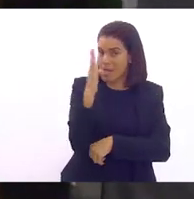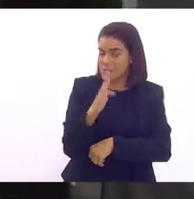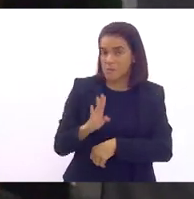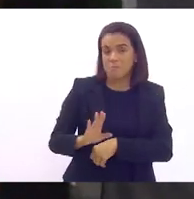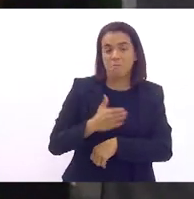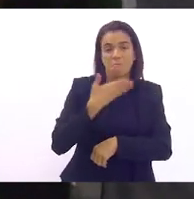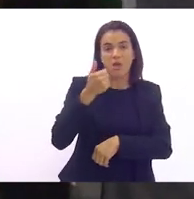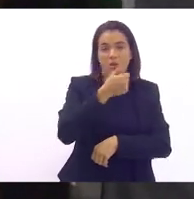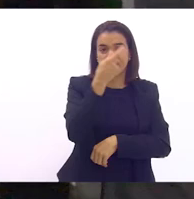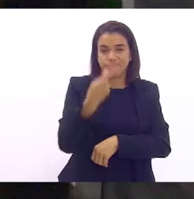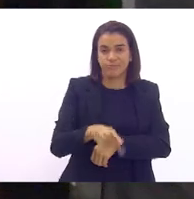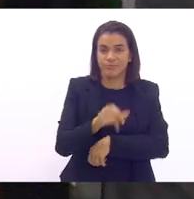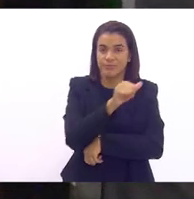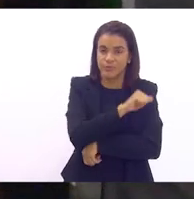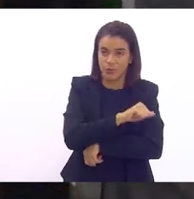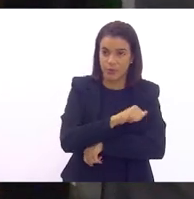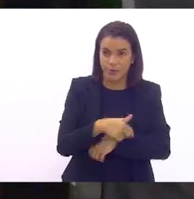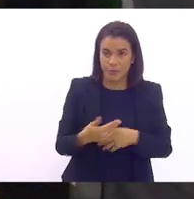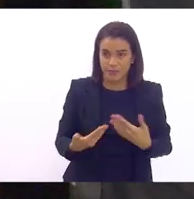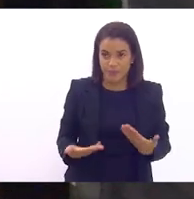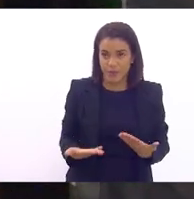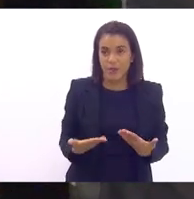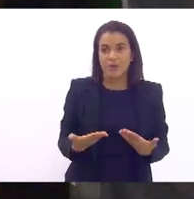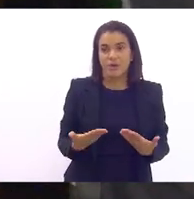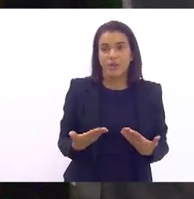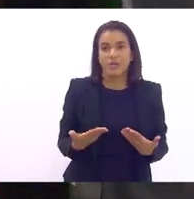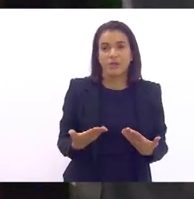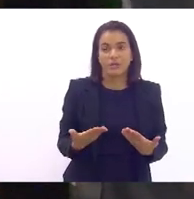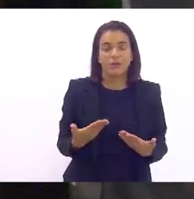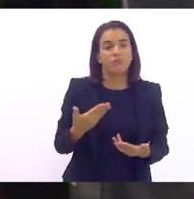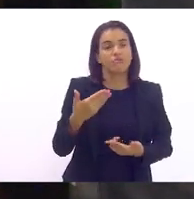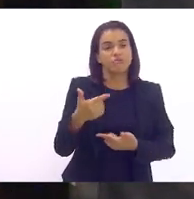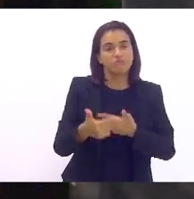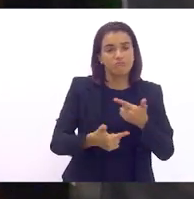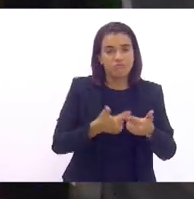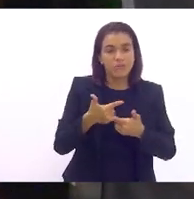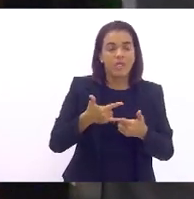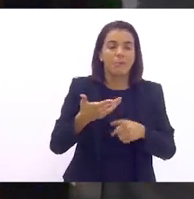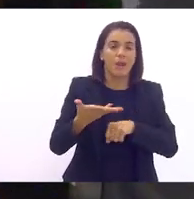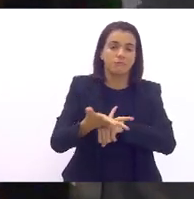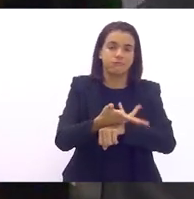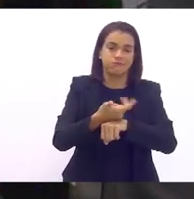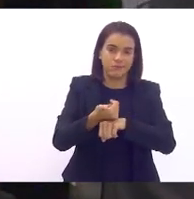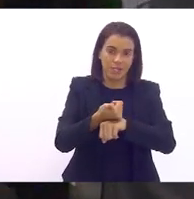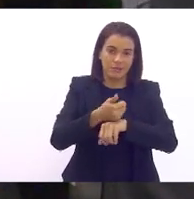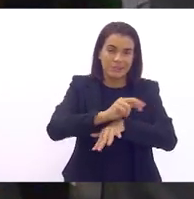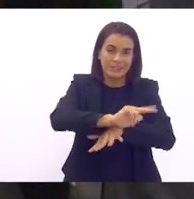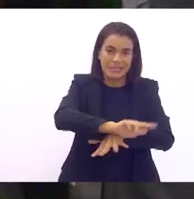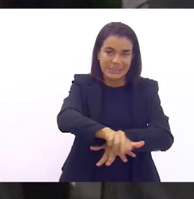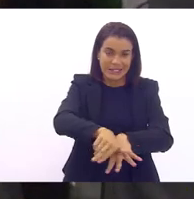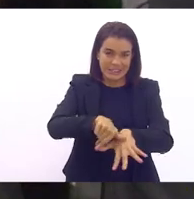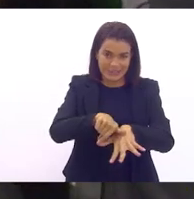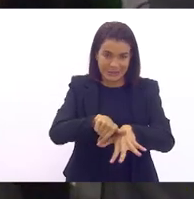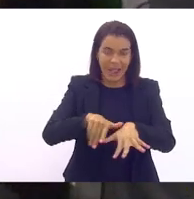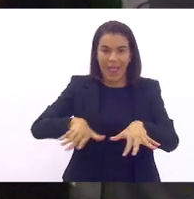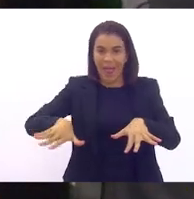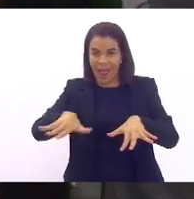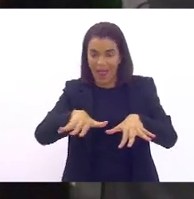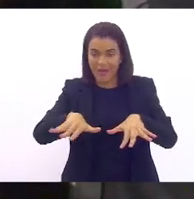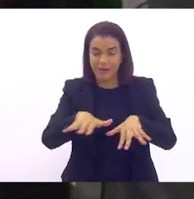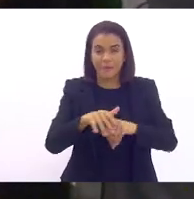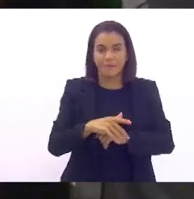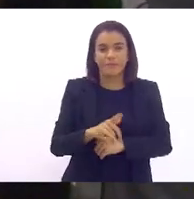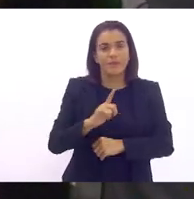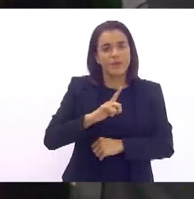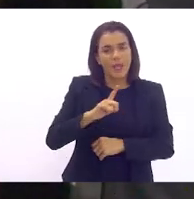então Eh vamos ter que trabalhar também nisso dentro daquela multidisciplinaridade eh nós temos